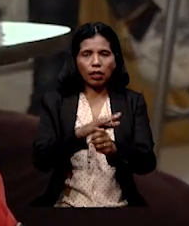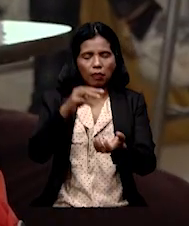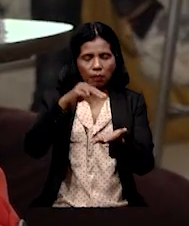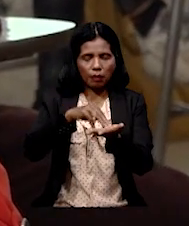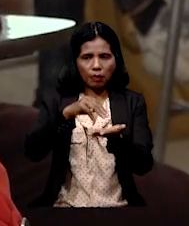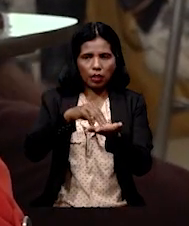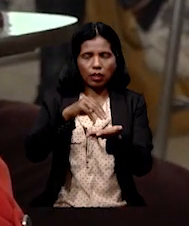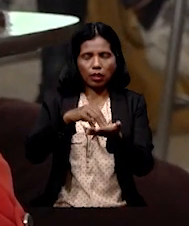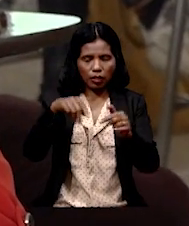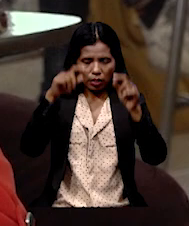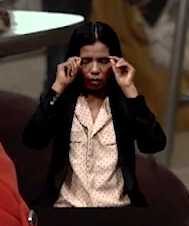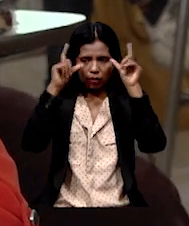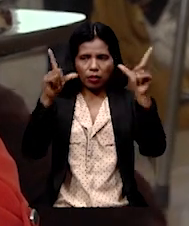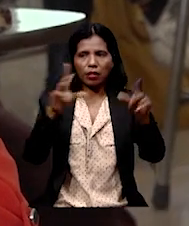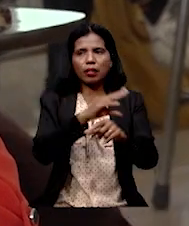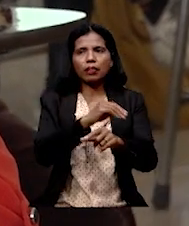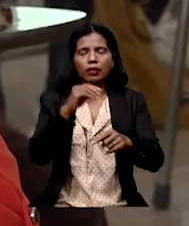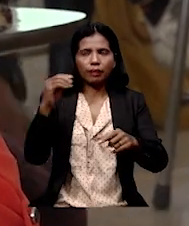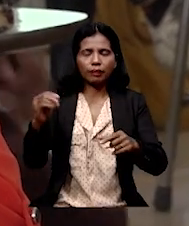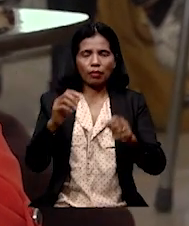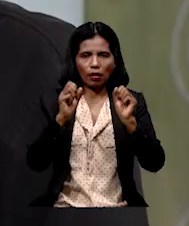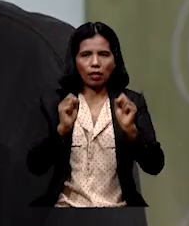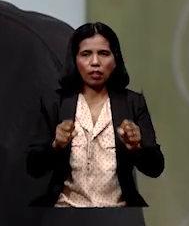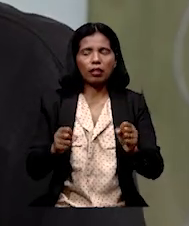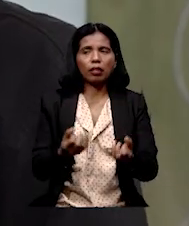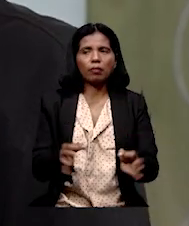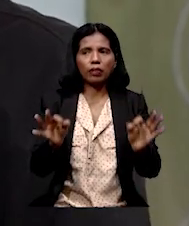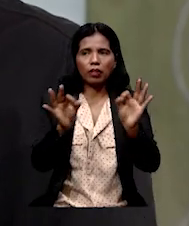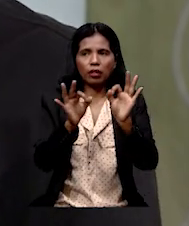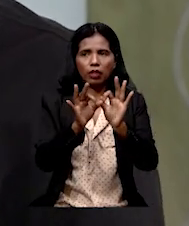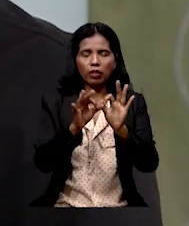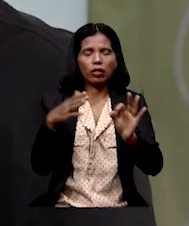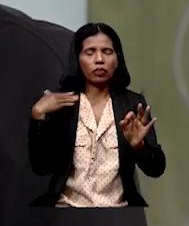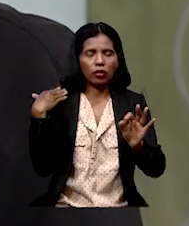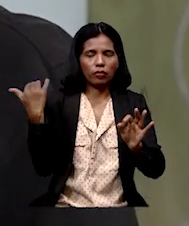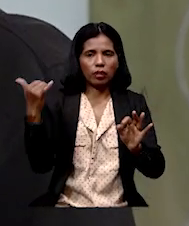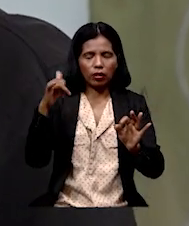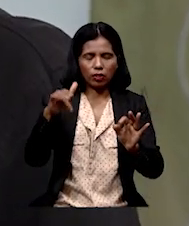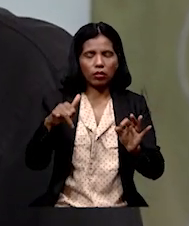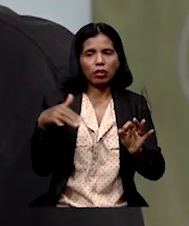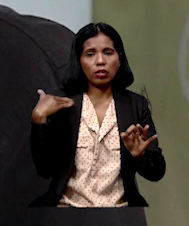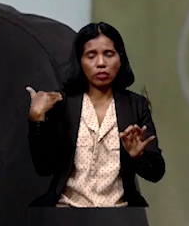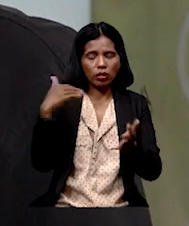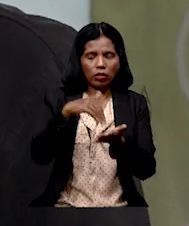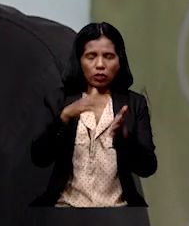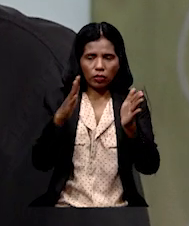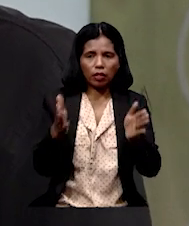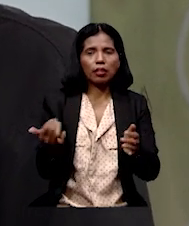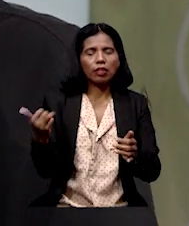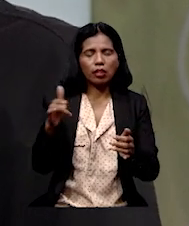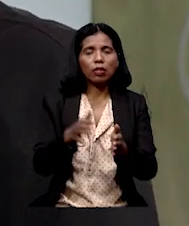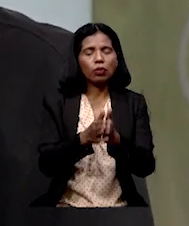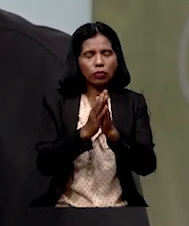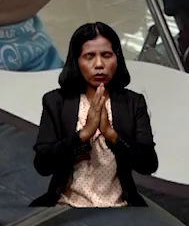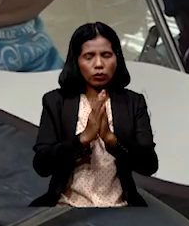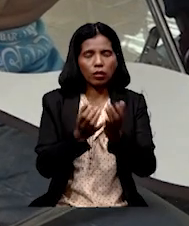tamba investimento e essência no tecnologia ne, importante ba foi ensaio no estudante Sira. Tamba ne, ni justo ba Instituto Nacional de